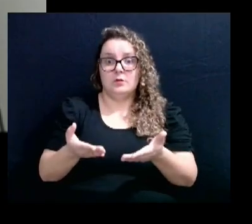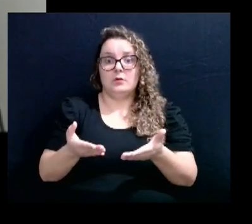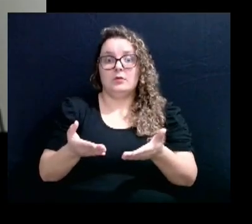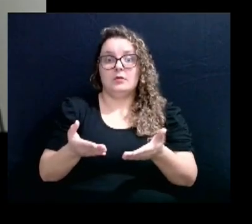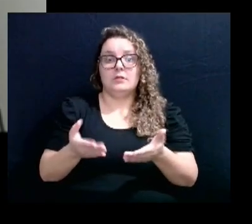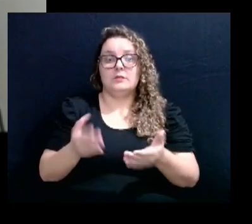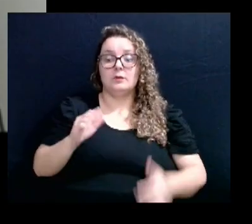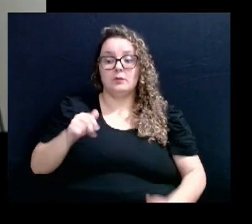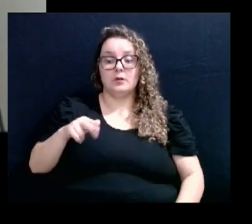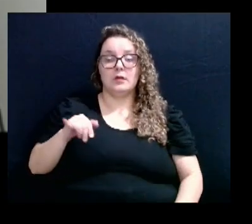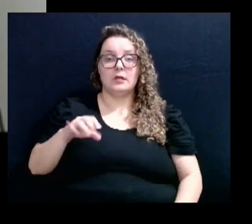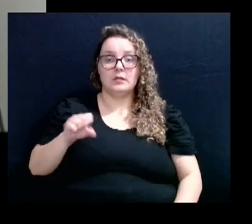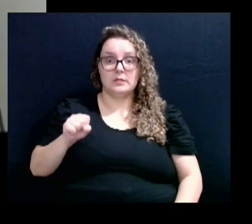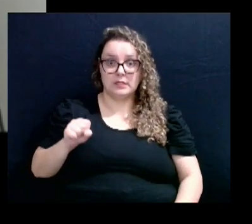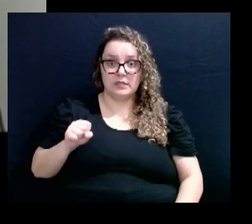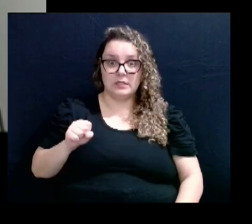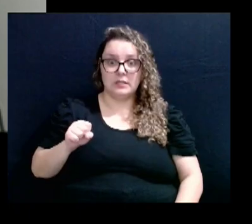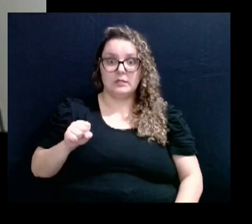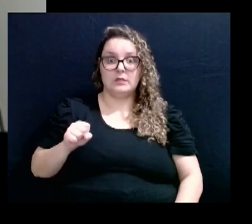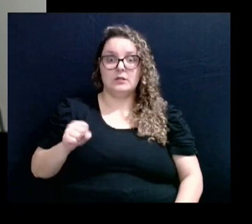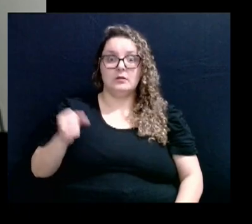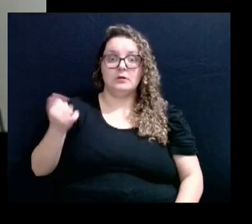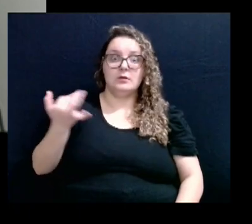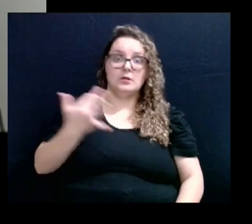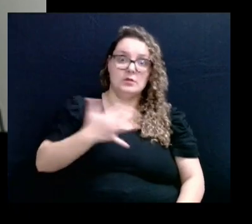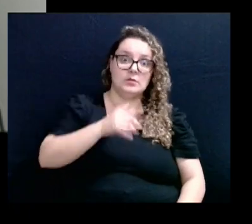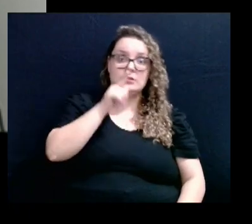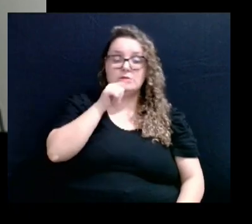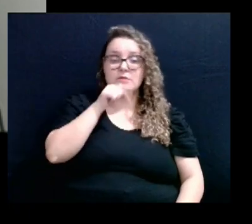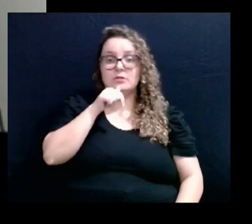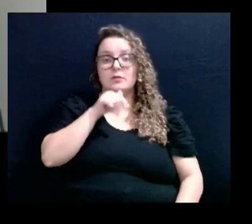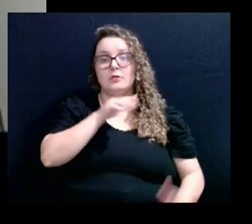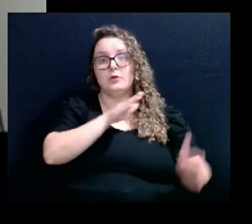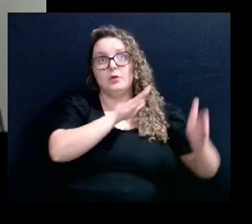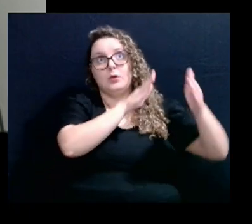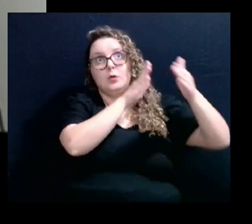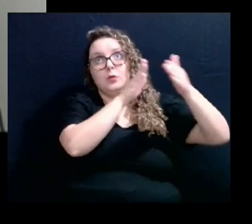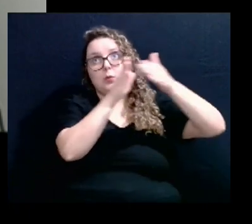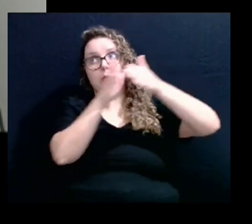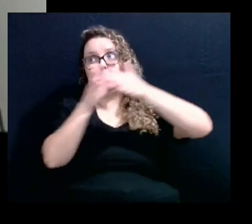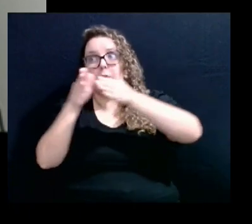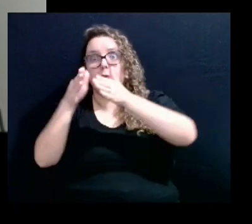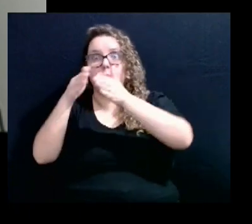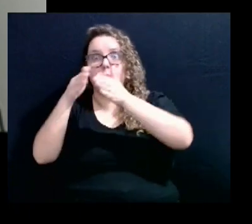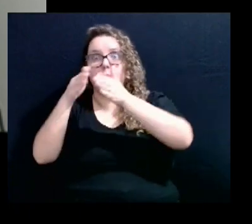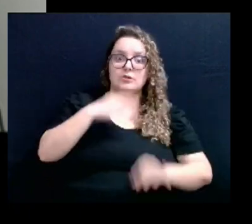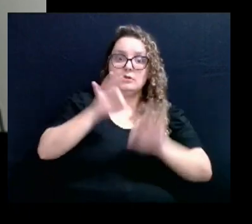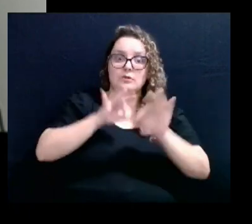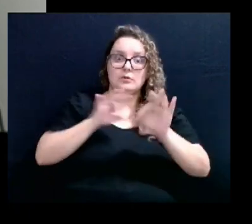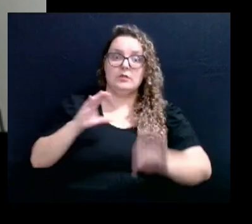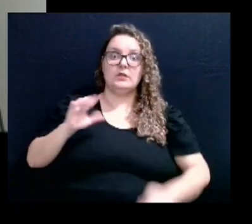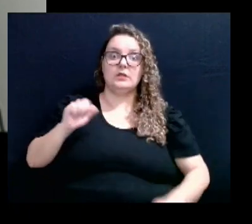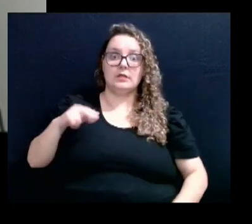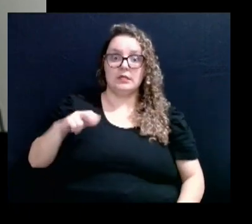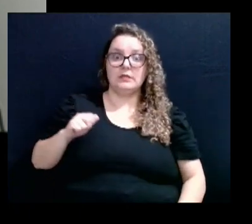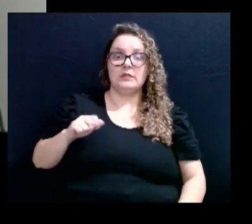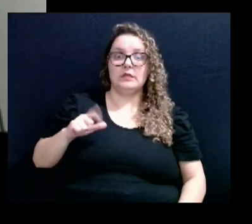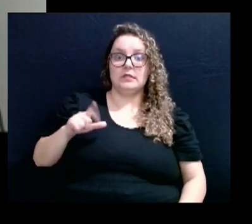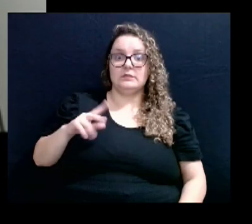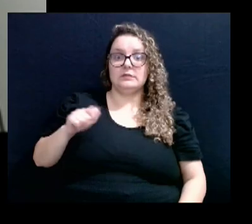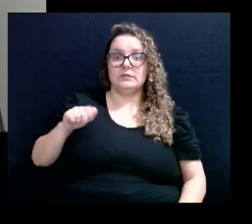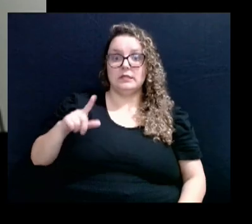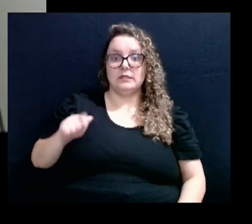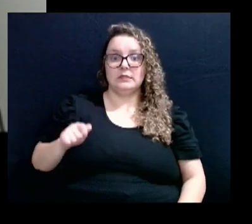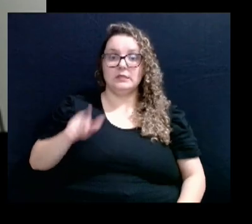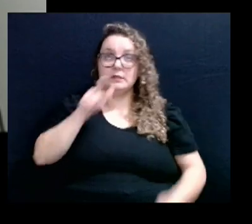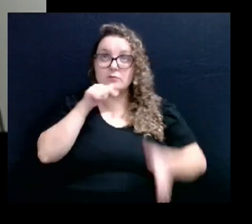conduzem quantidades enormes de água, né, de forma organizada e canalizada. Então, os rios voadores, eles empregam